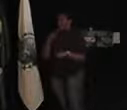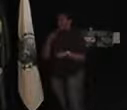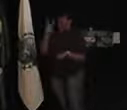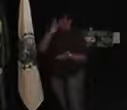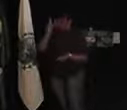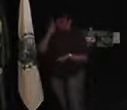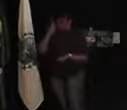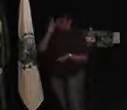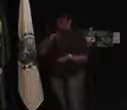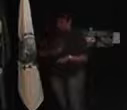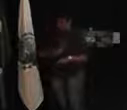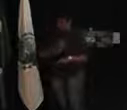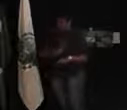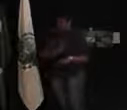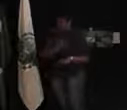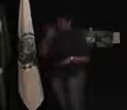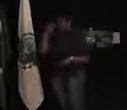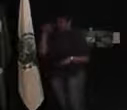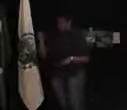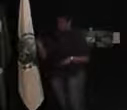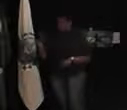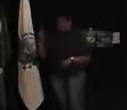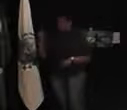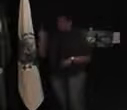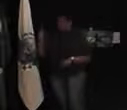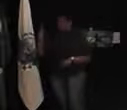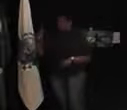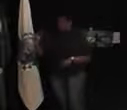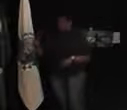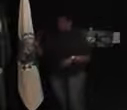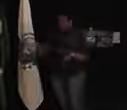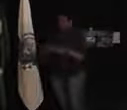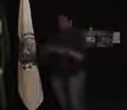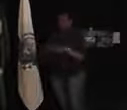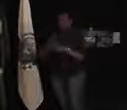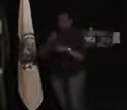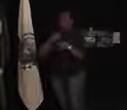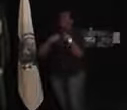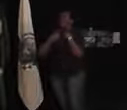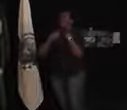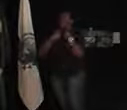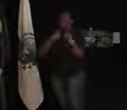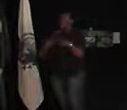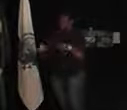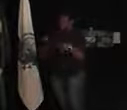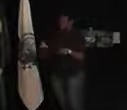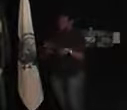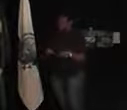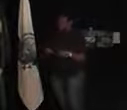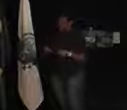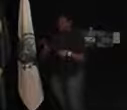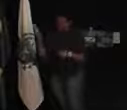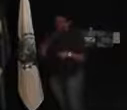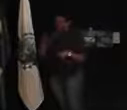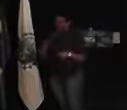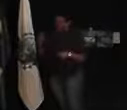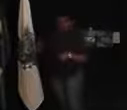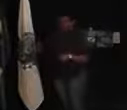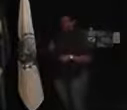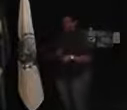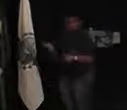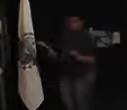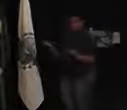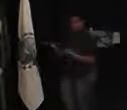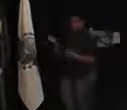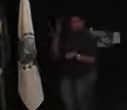da história dele, sabe. O TDA, ele tem um desejo, uma compensação imediata. Ele quer viver o